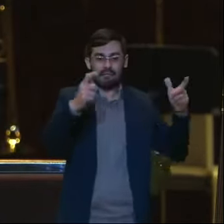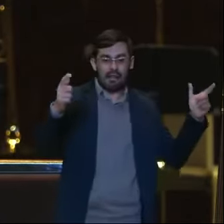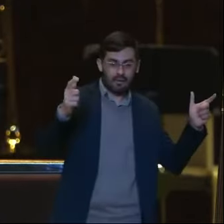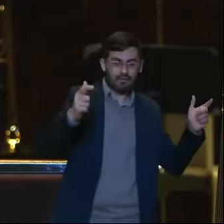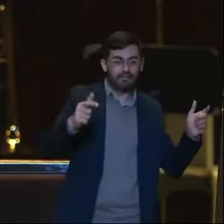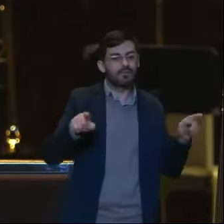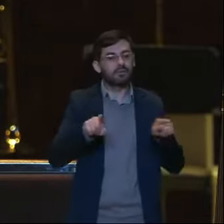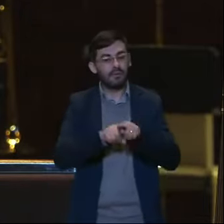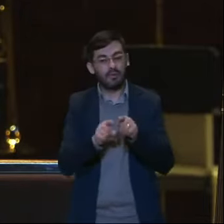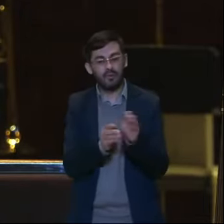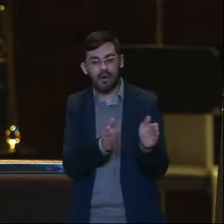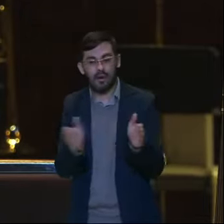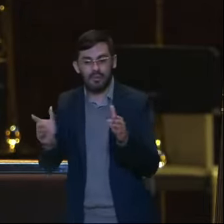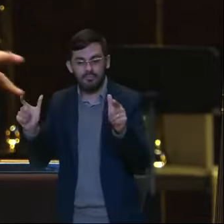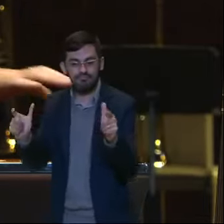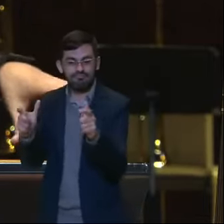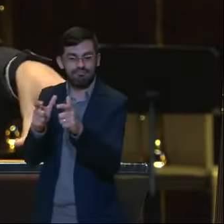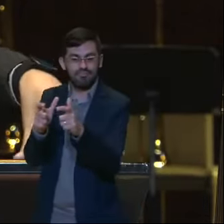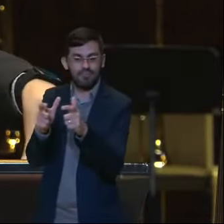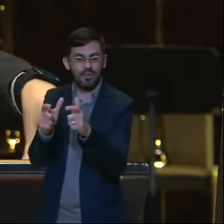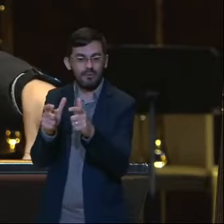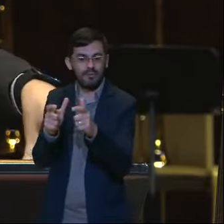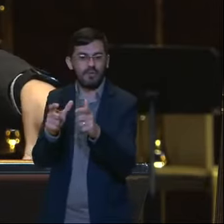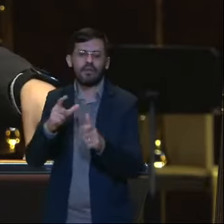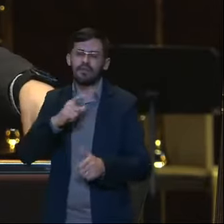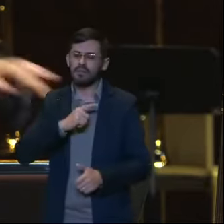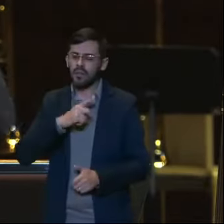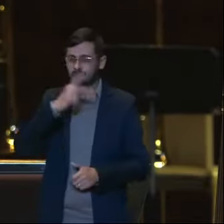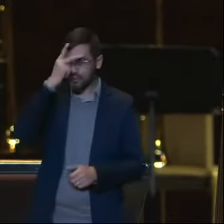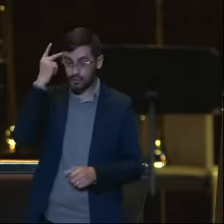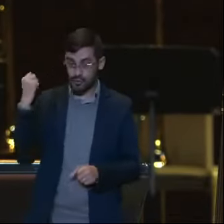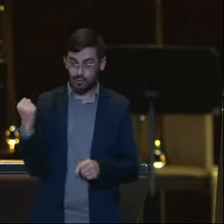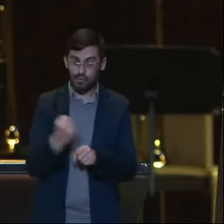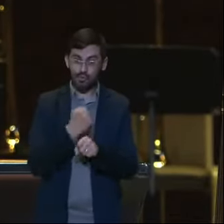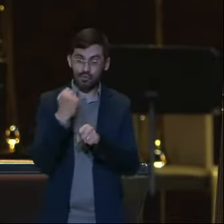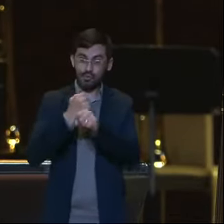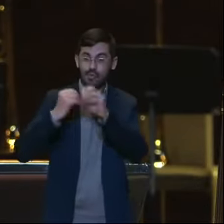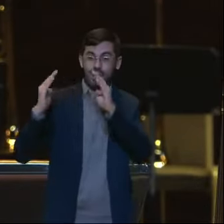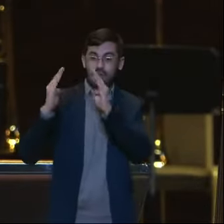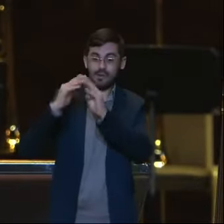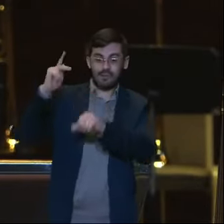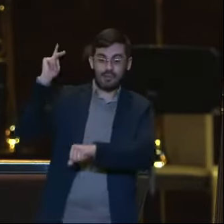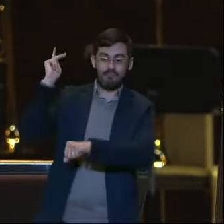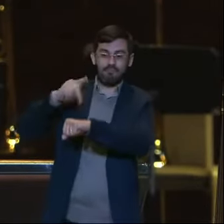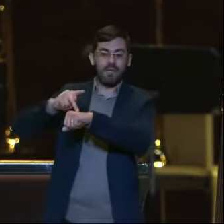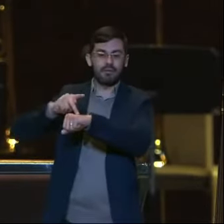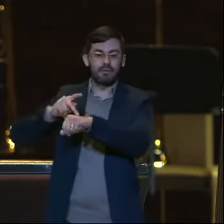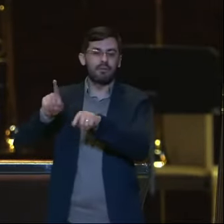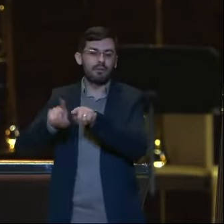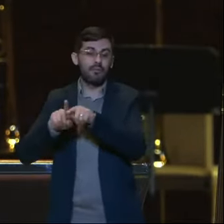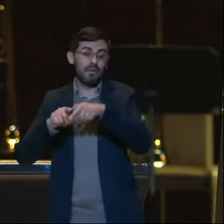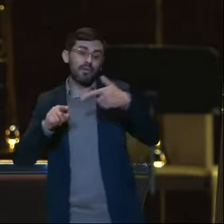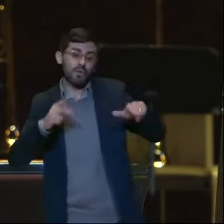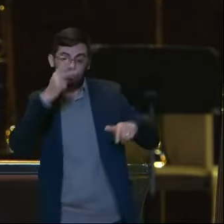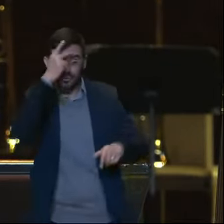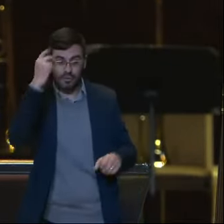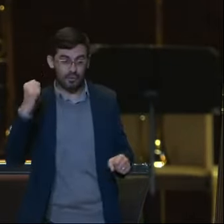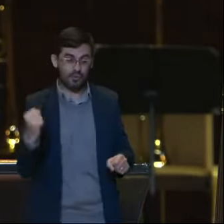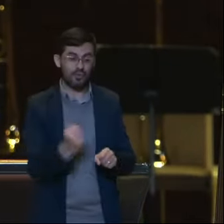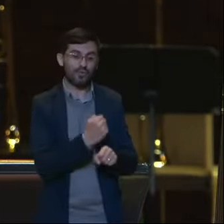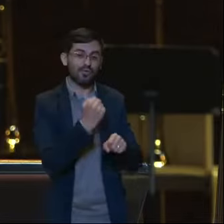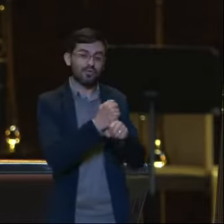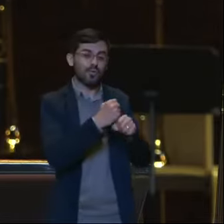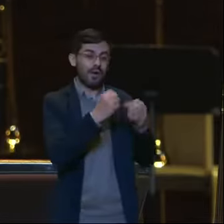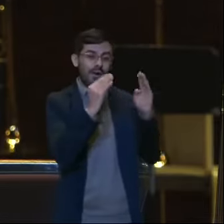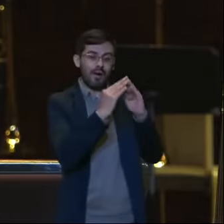largo. Existe aquele que construiu a sua casa sobre a rocha, e existe aquele que construiu a sua casa sobre a areia. E quando vem as